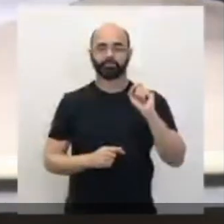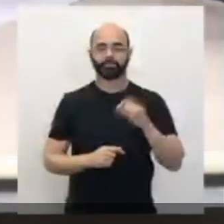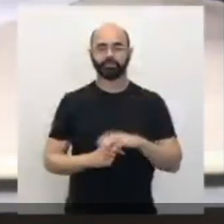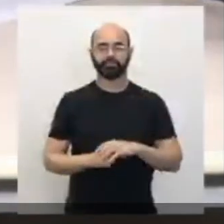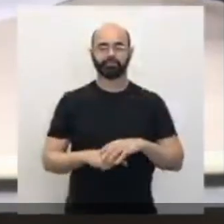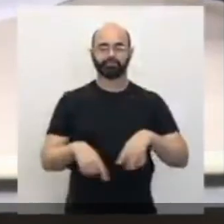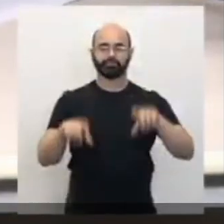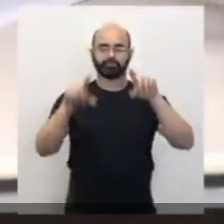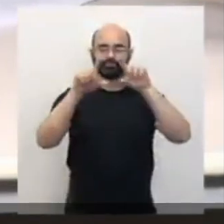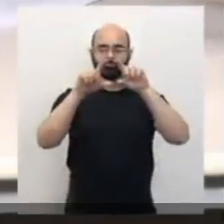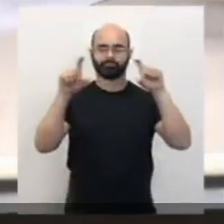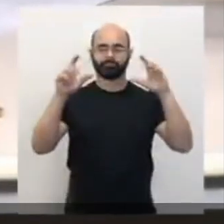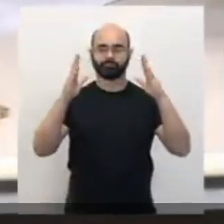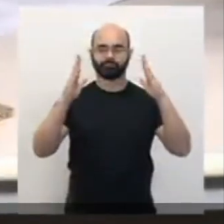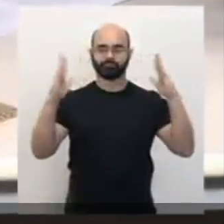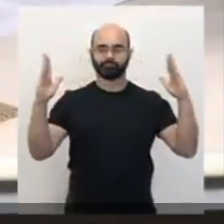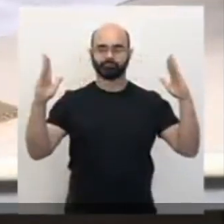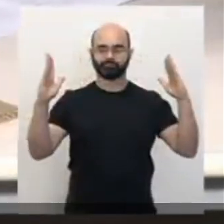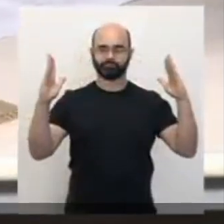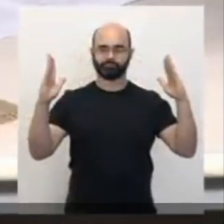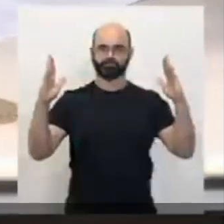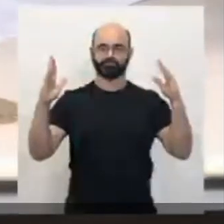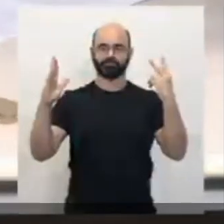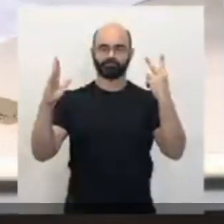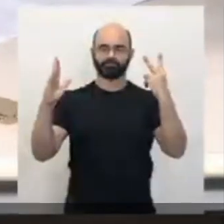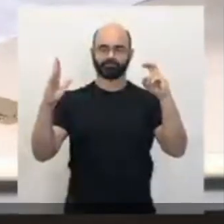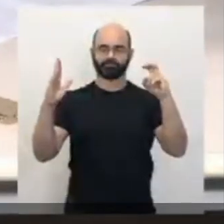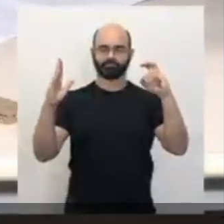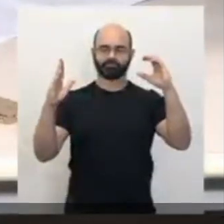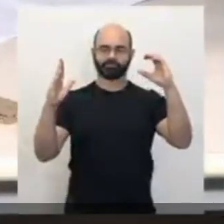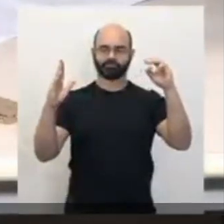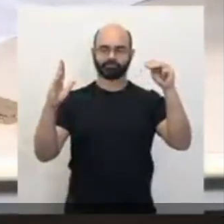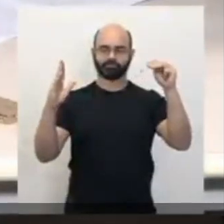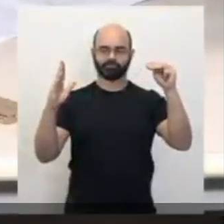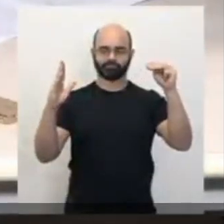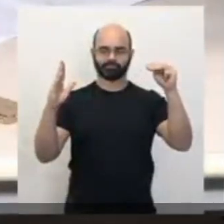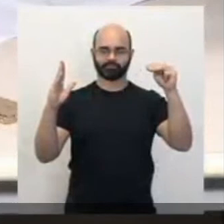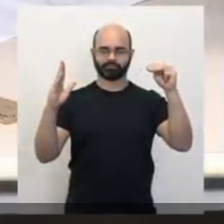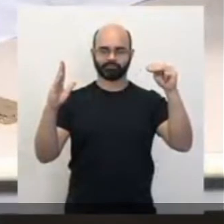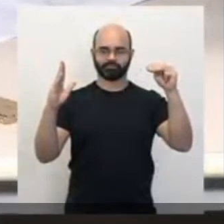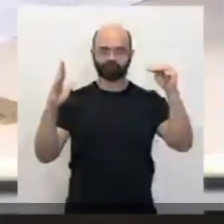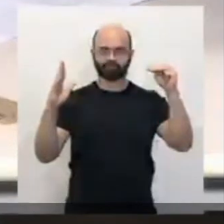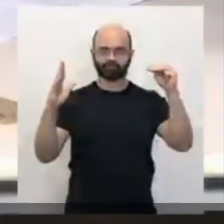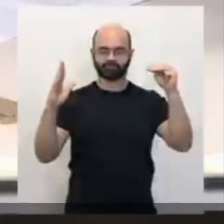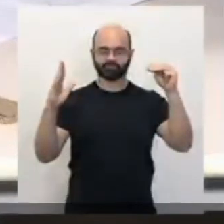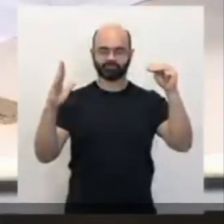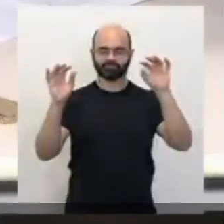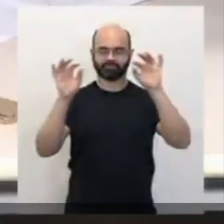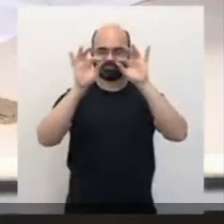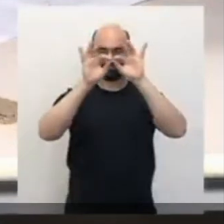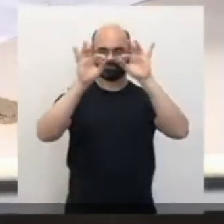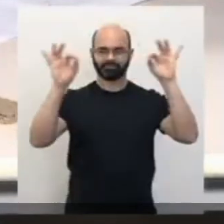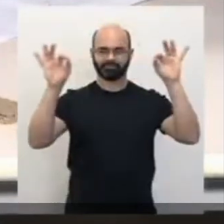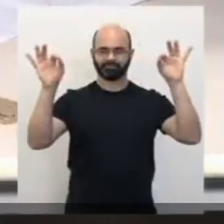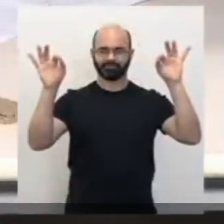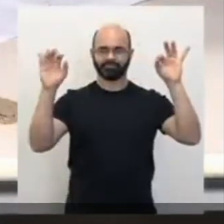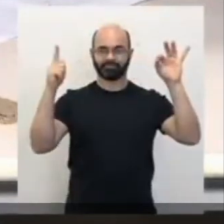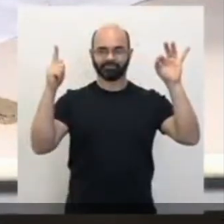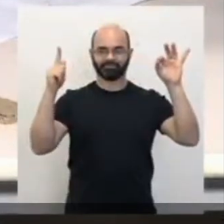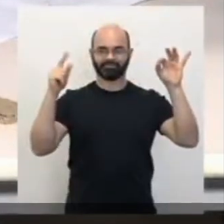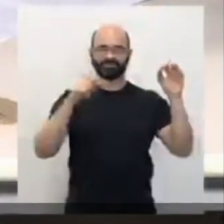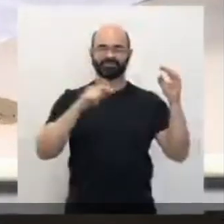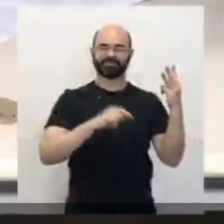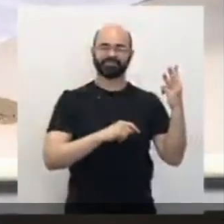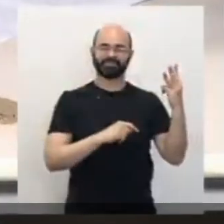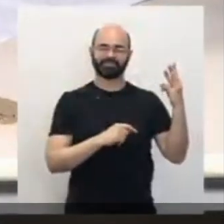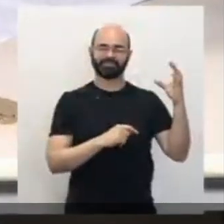maior, ele tem 25 centímetros aqui de comprimento, Grandeza. 3